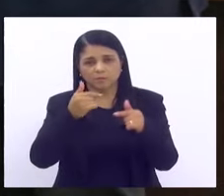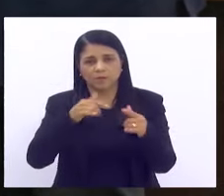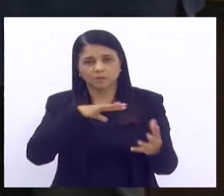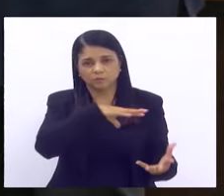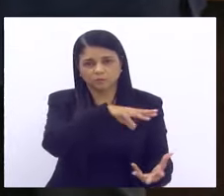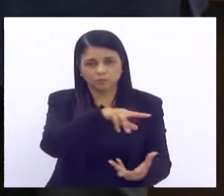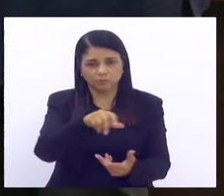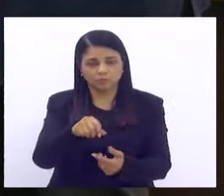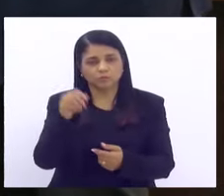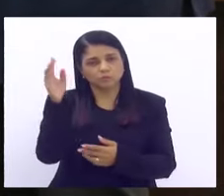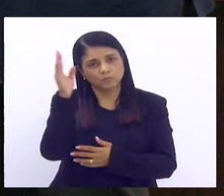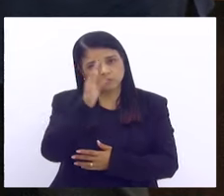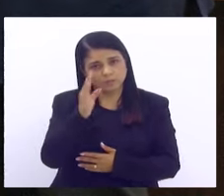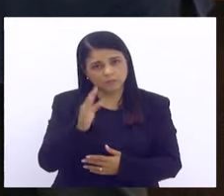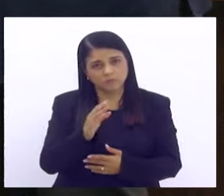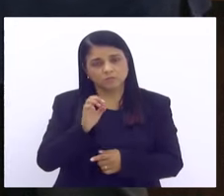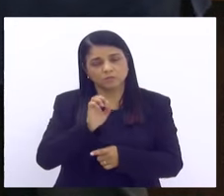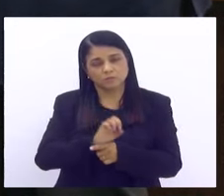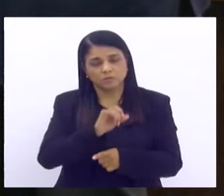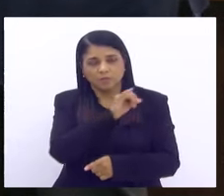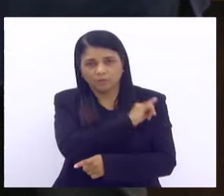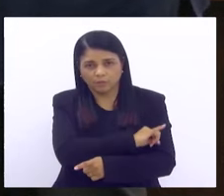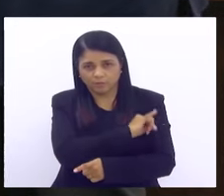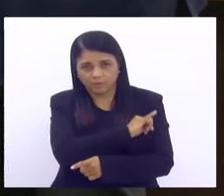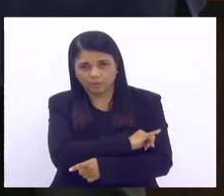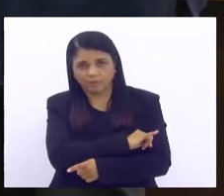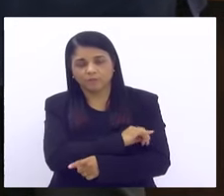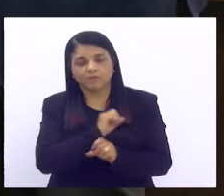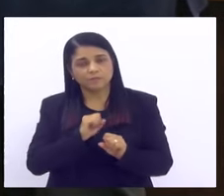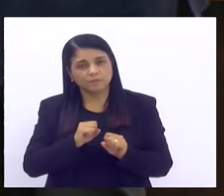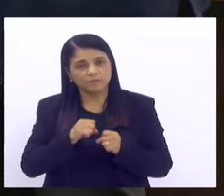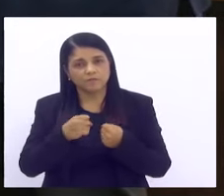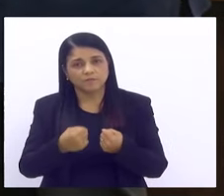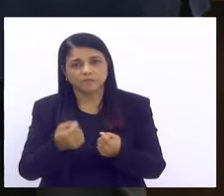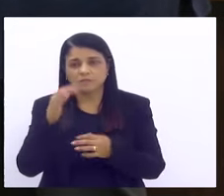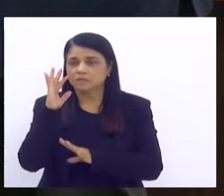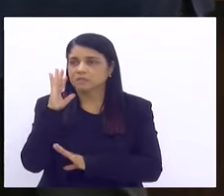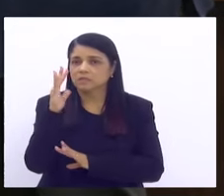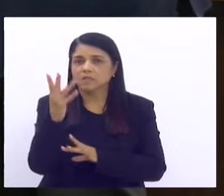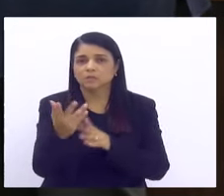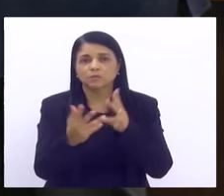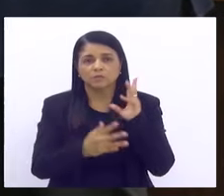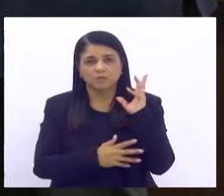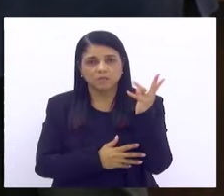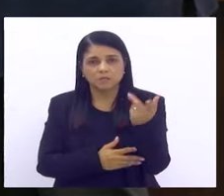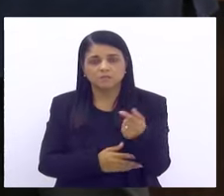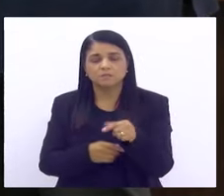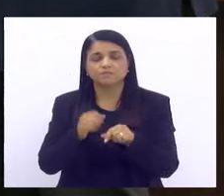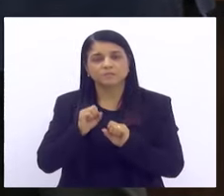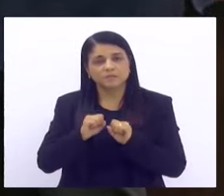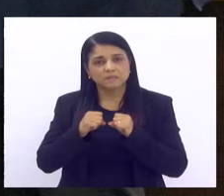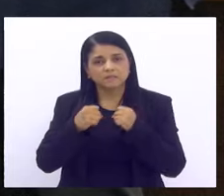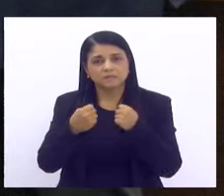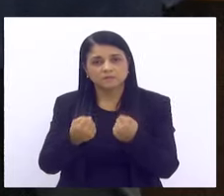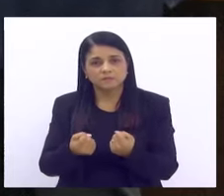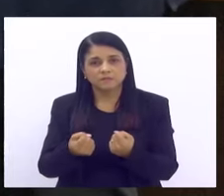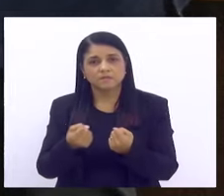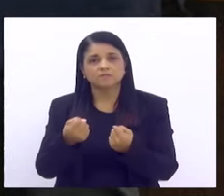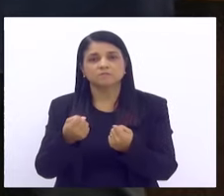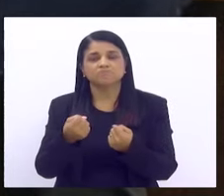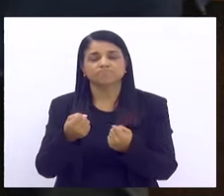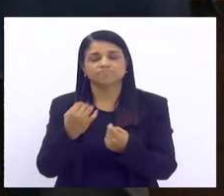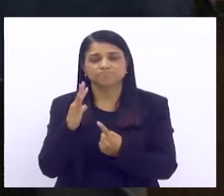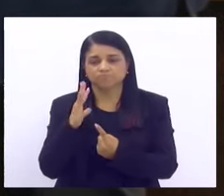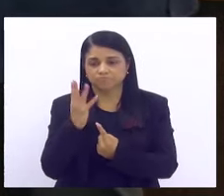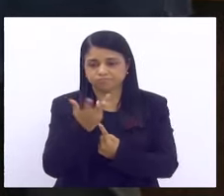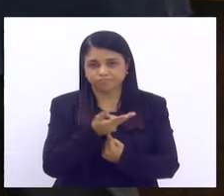no Brasil, também aqui no estado do Rio de Janeiro, em defesa da natureza, em defesa das questões ambientais.